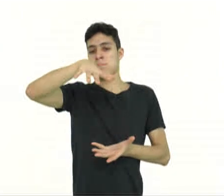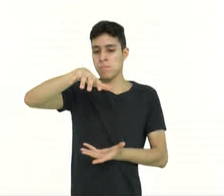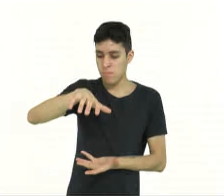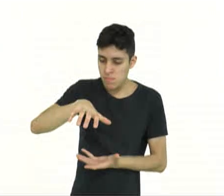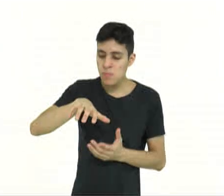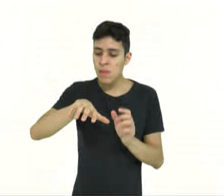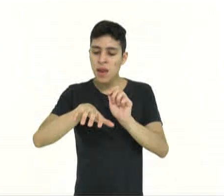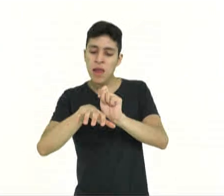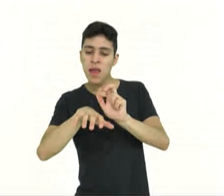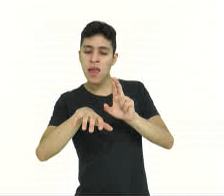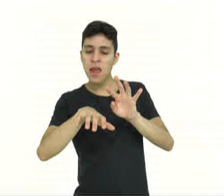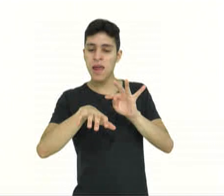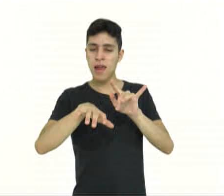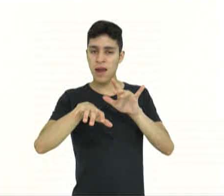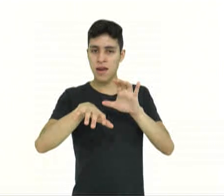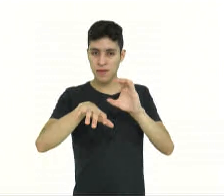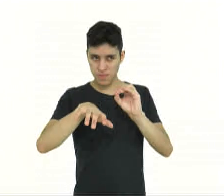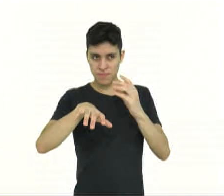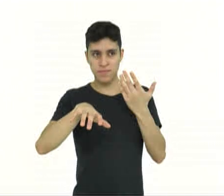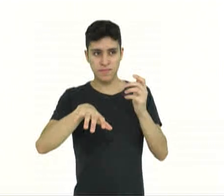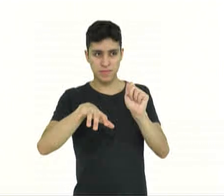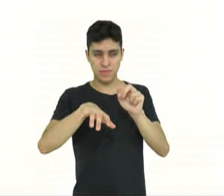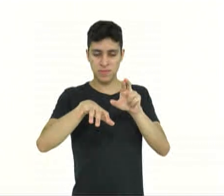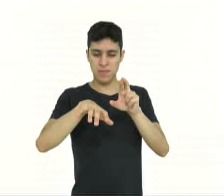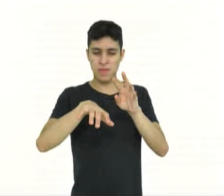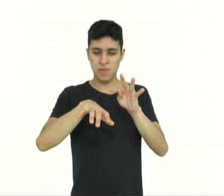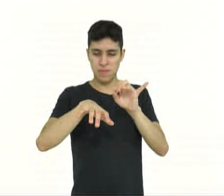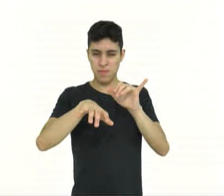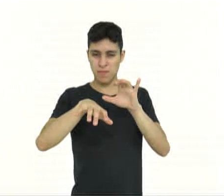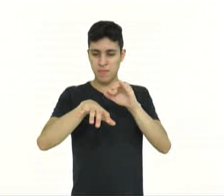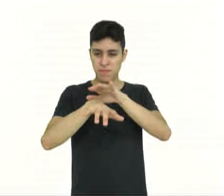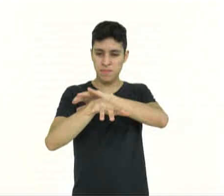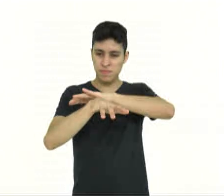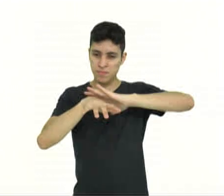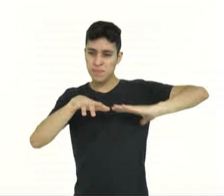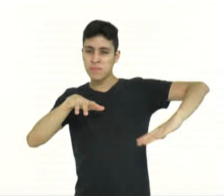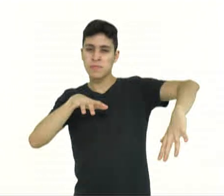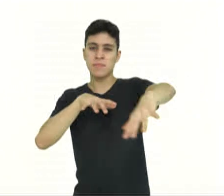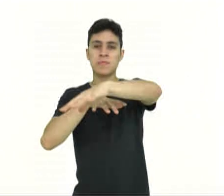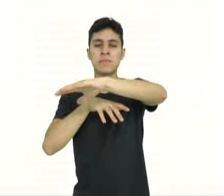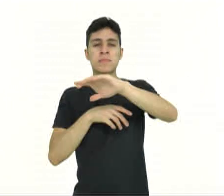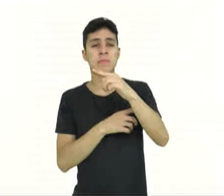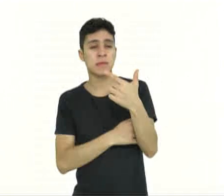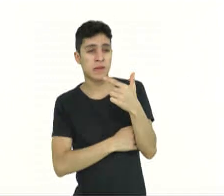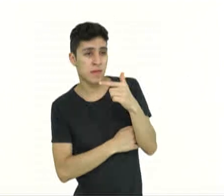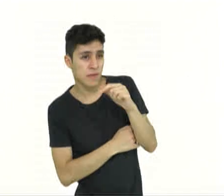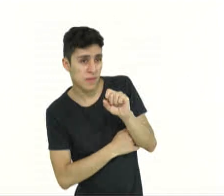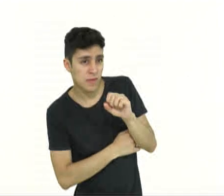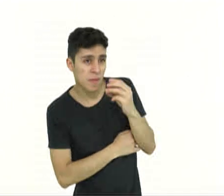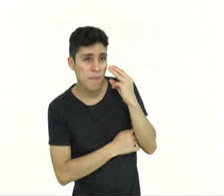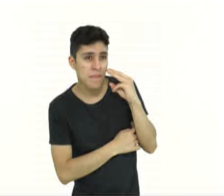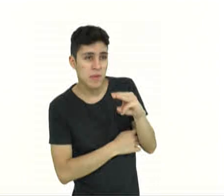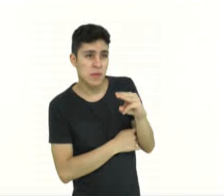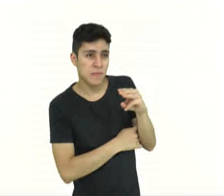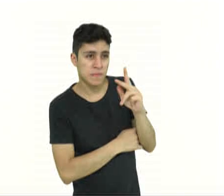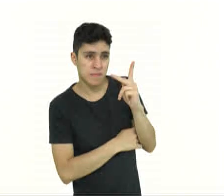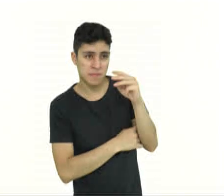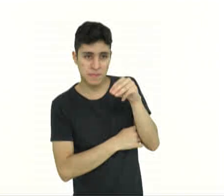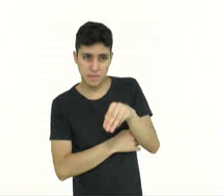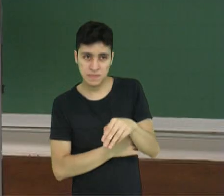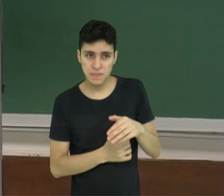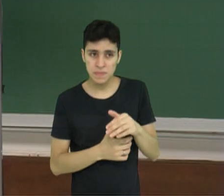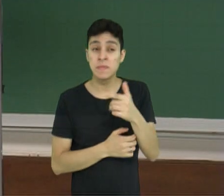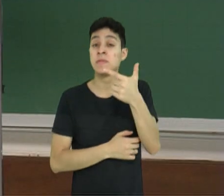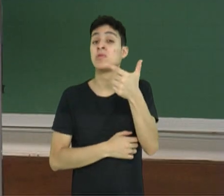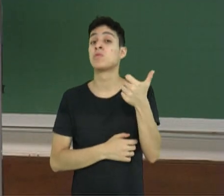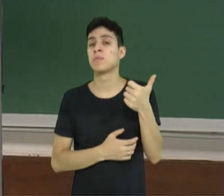Ártico, né? O Ártico, que é a parte do oceano, ele tem 21 milhões de quilômetros quadrados. Eu tenho uma